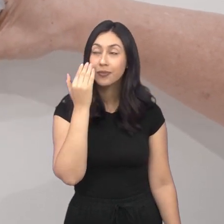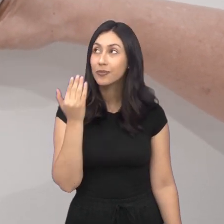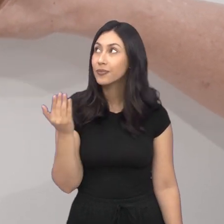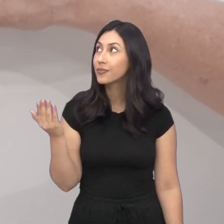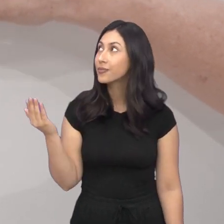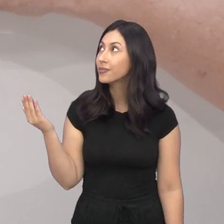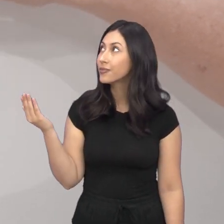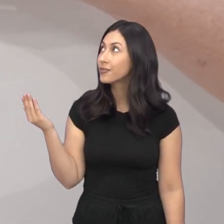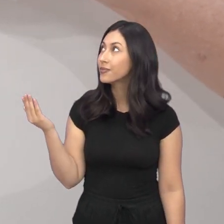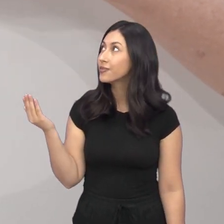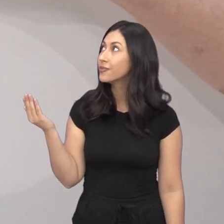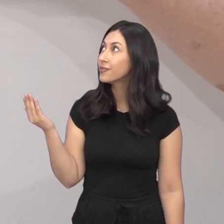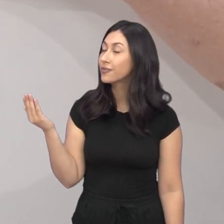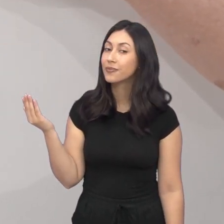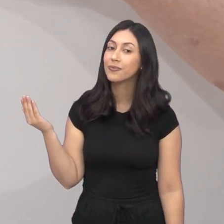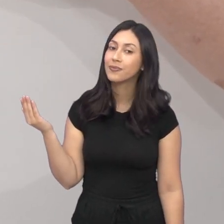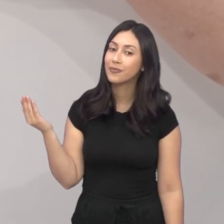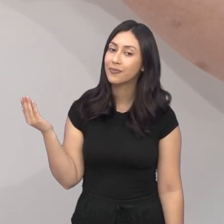x3,